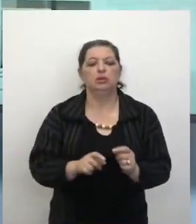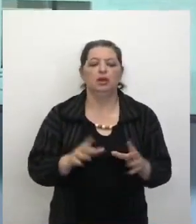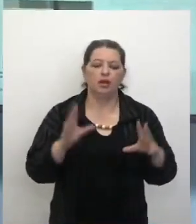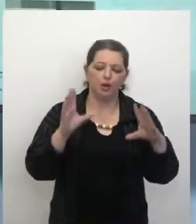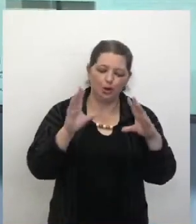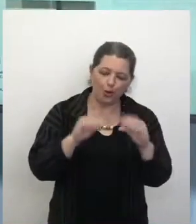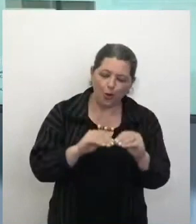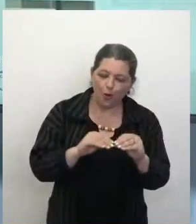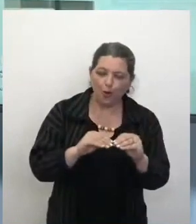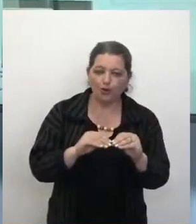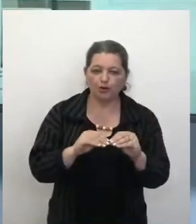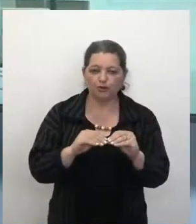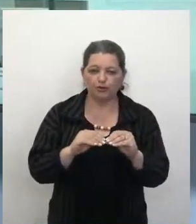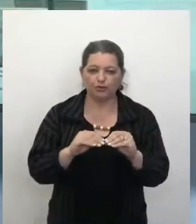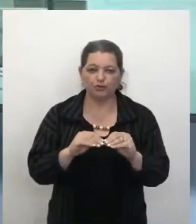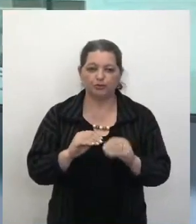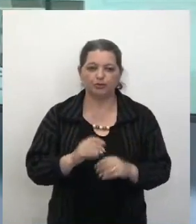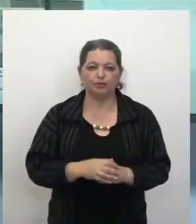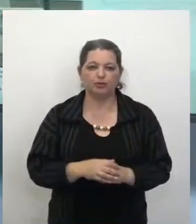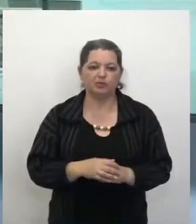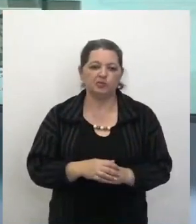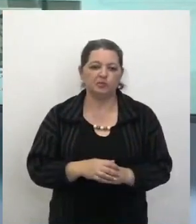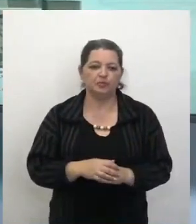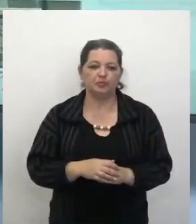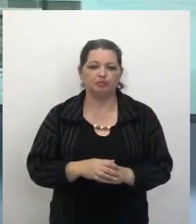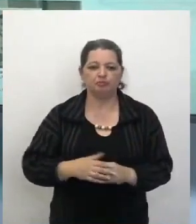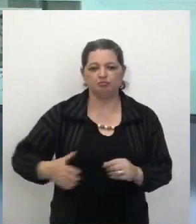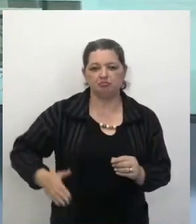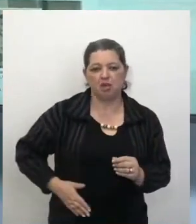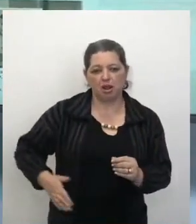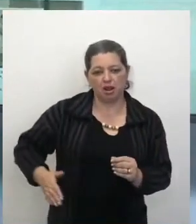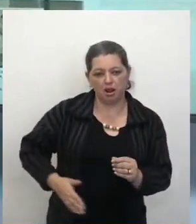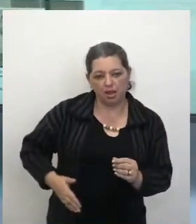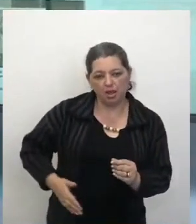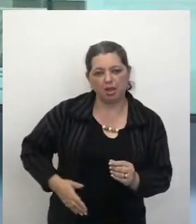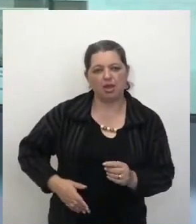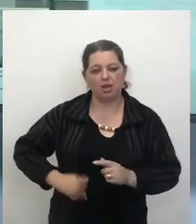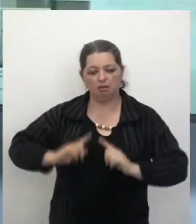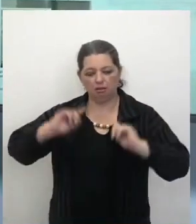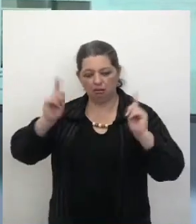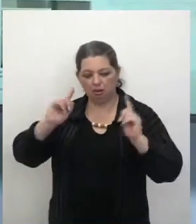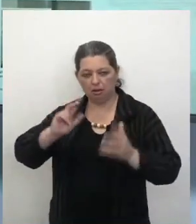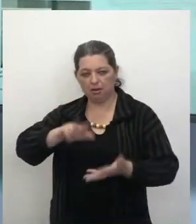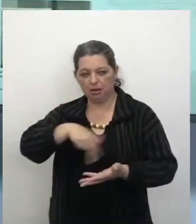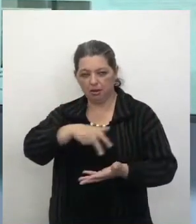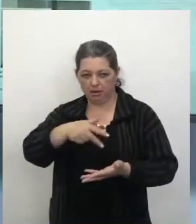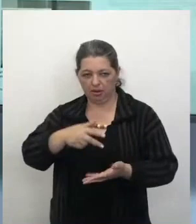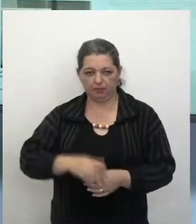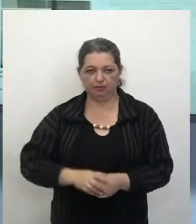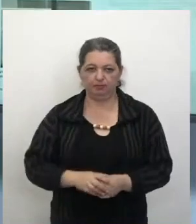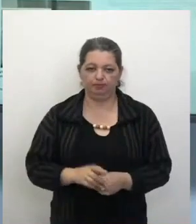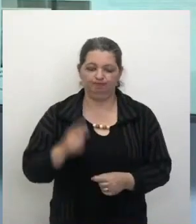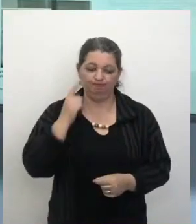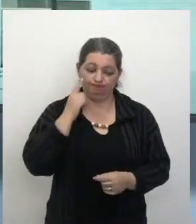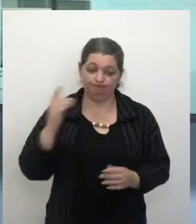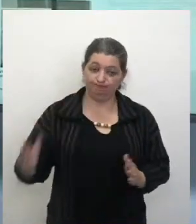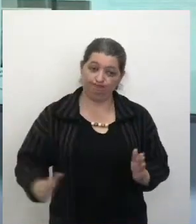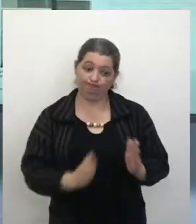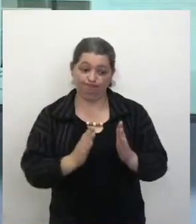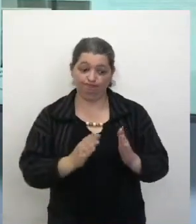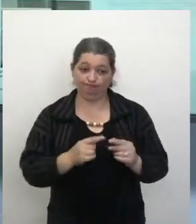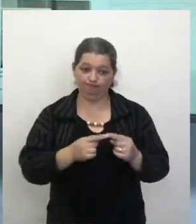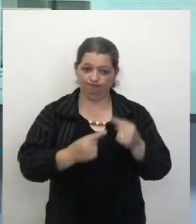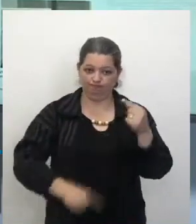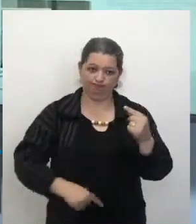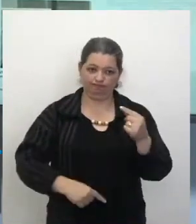noite né a a malandragem a farra é claro isso se choca diretamente com